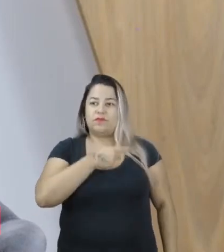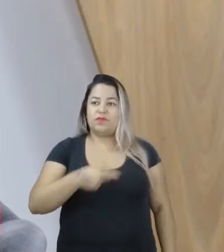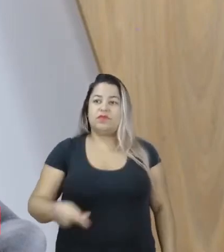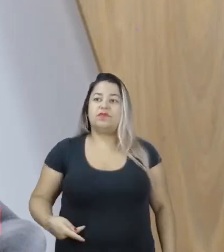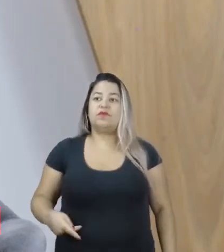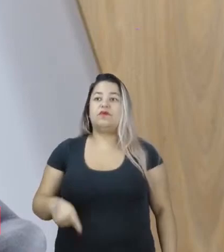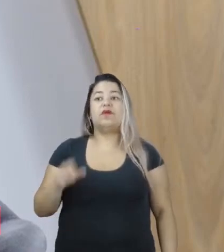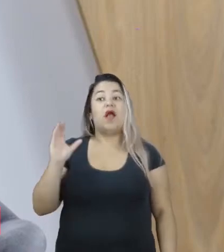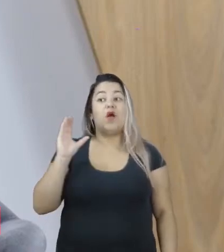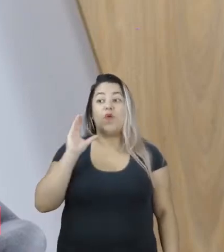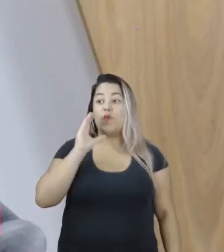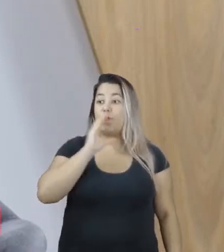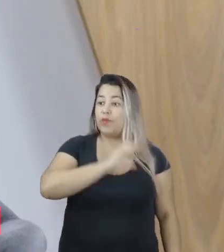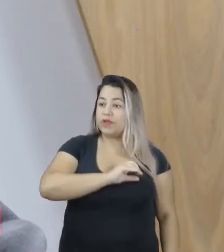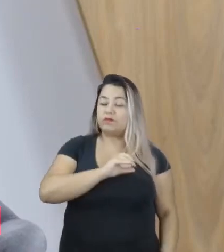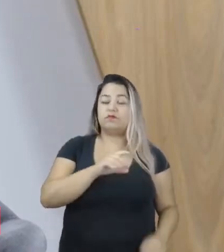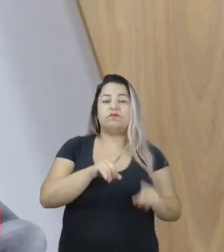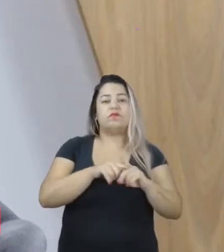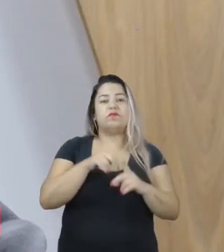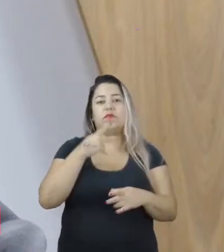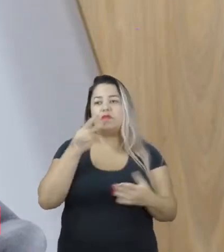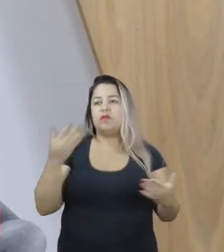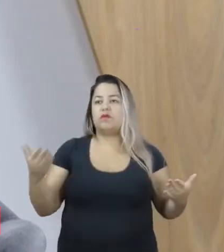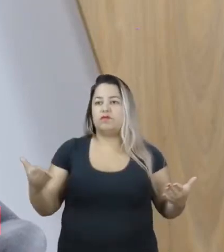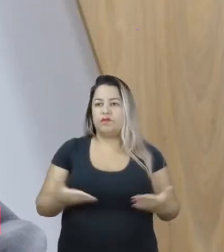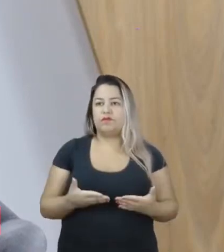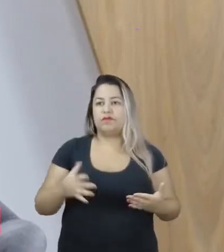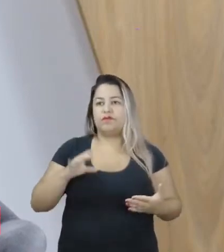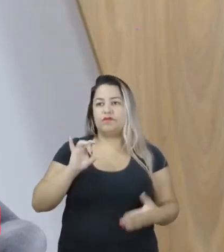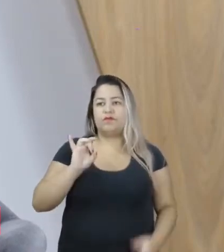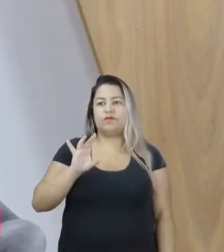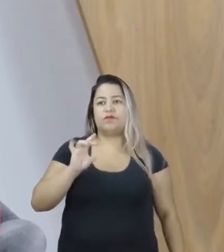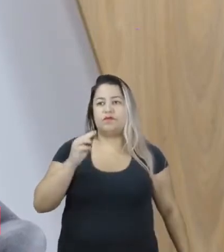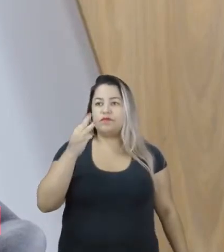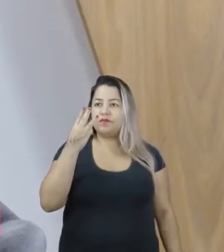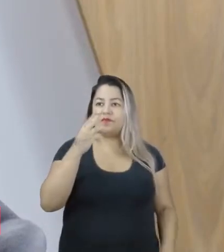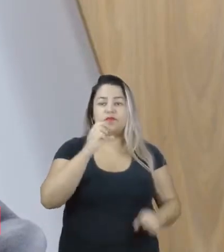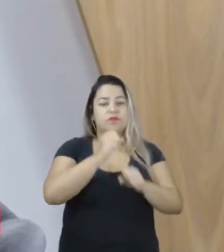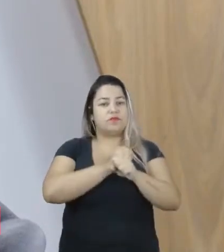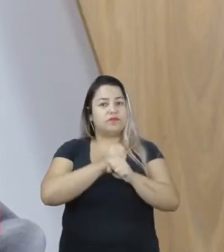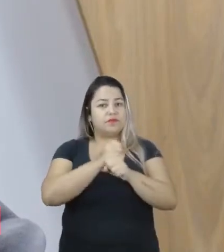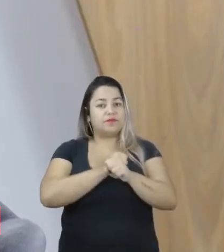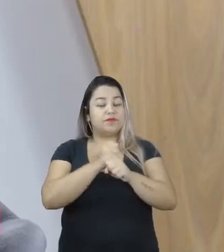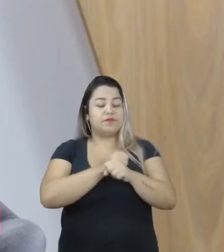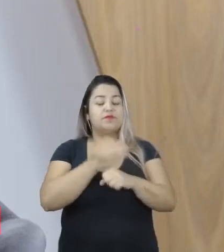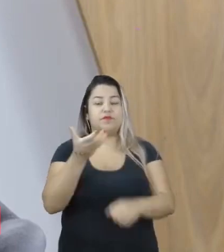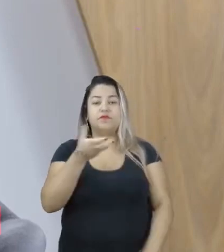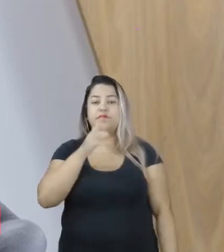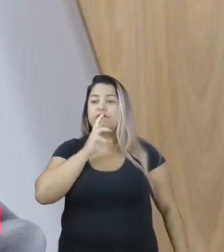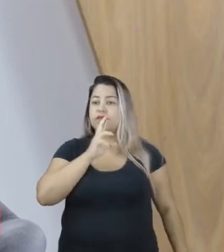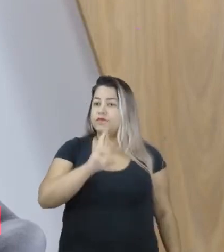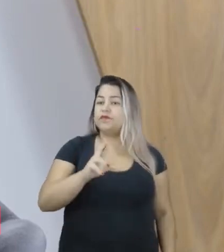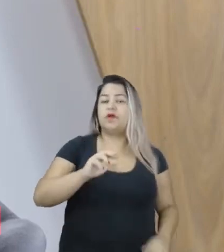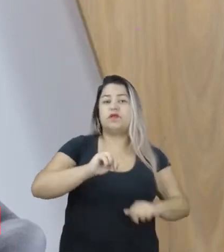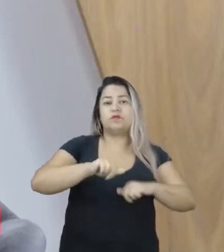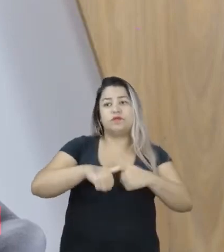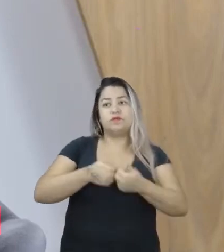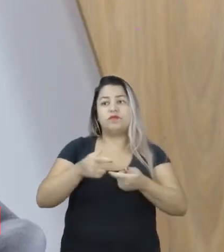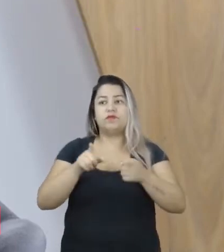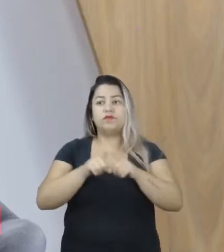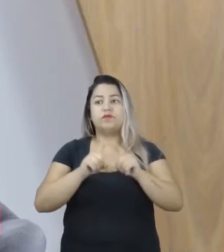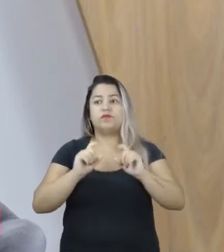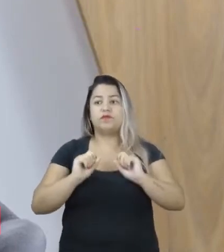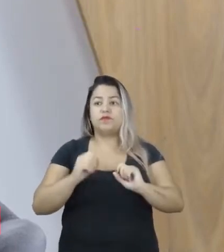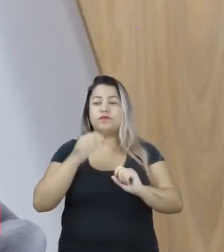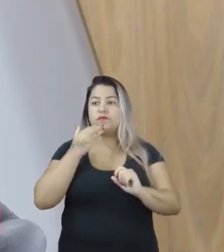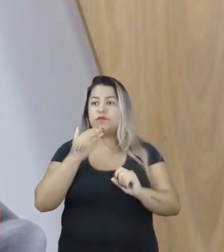com pressa, né? Então ele fala pra gente, gente, agora só faltam 3 anos. Vamos lá, cadê? Quero os resultados. Ele vai fazer um balanço semana que vem. Ele pediu,